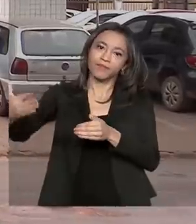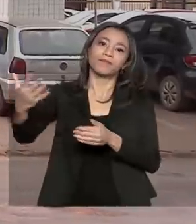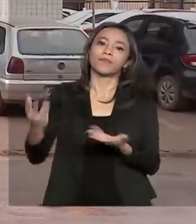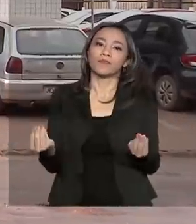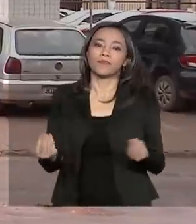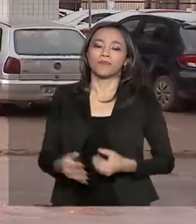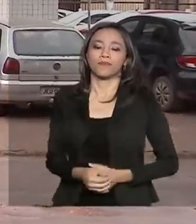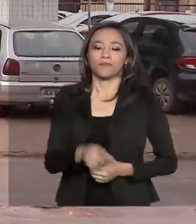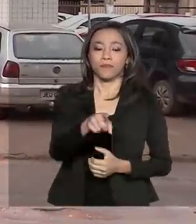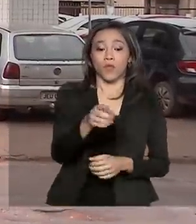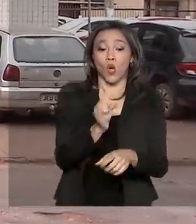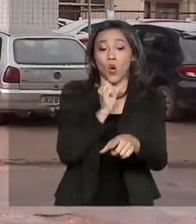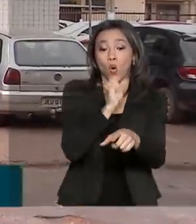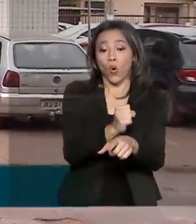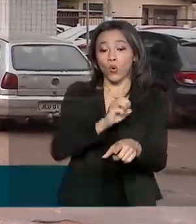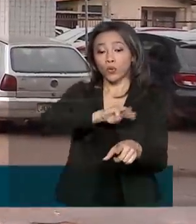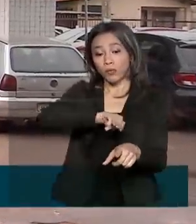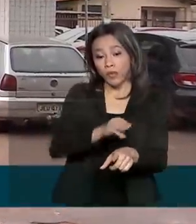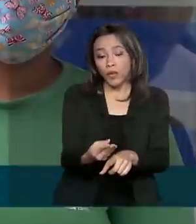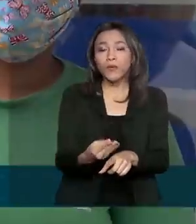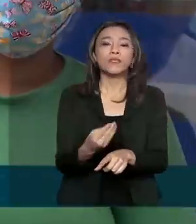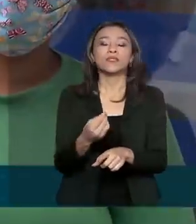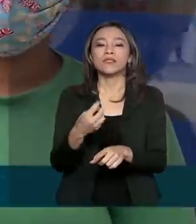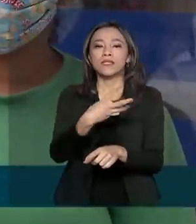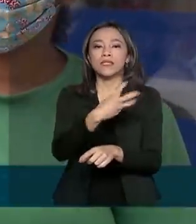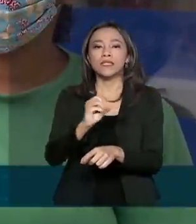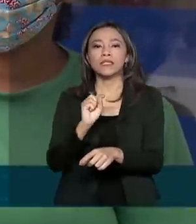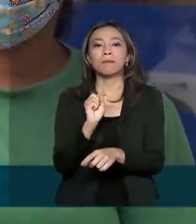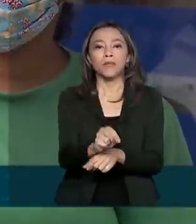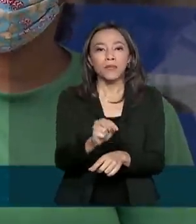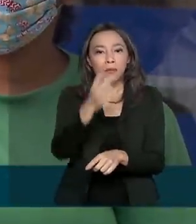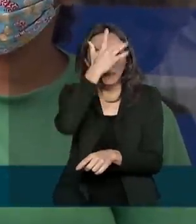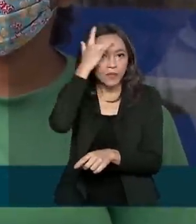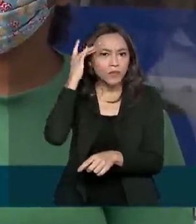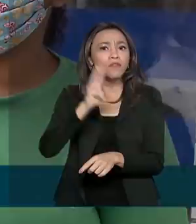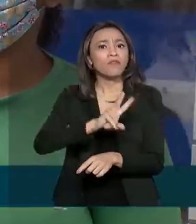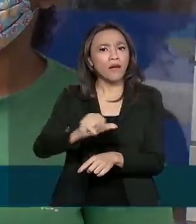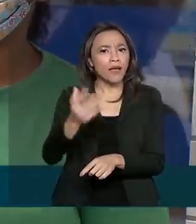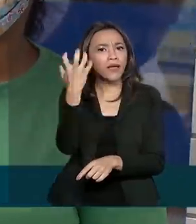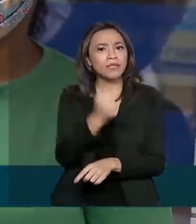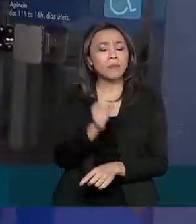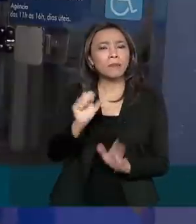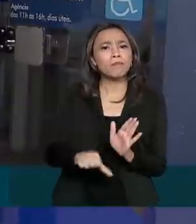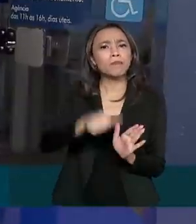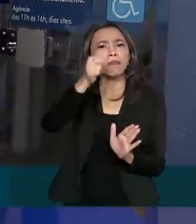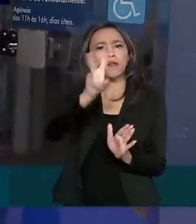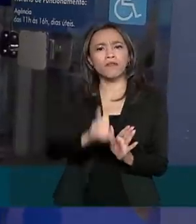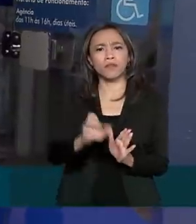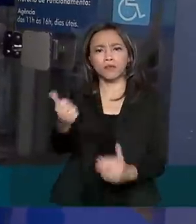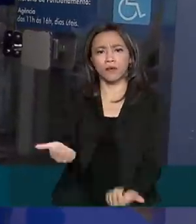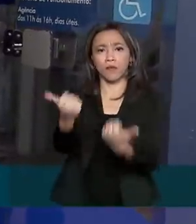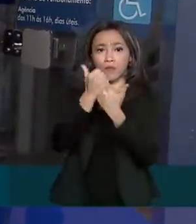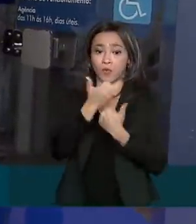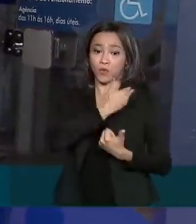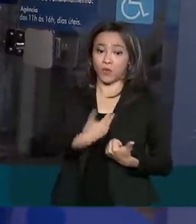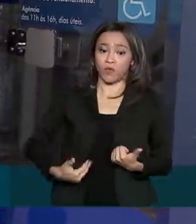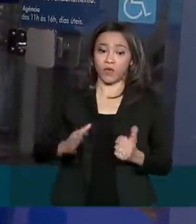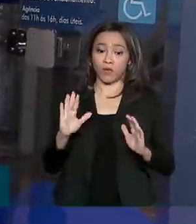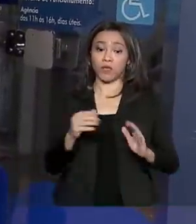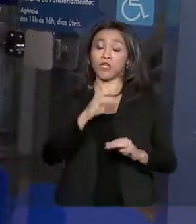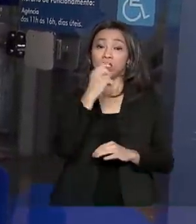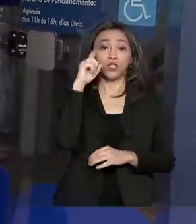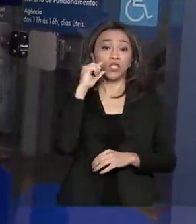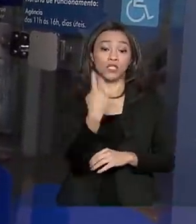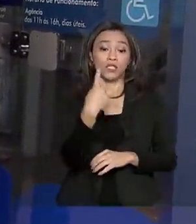8 milhões e 300 mil pessoas vão receber pela primeira vez o auxílio emergencial entre os dias 19